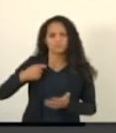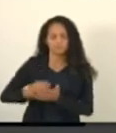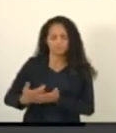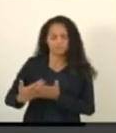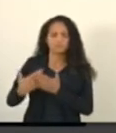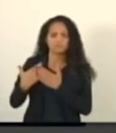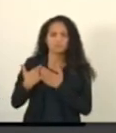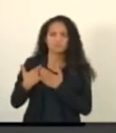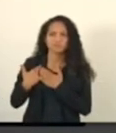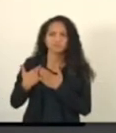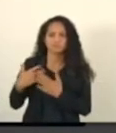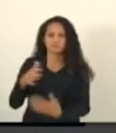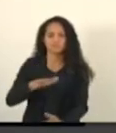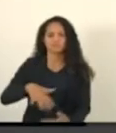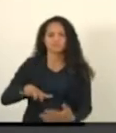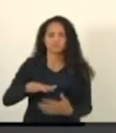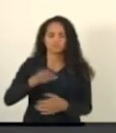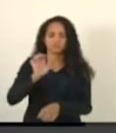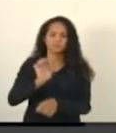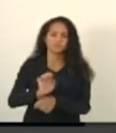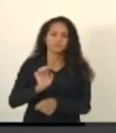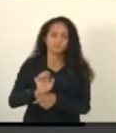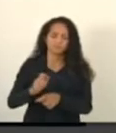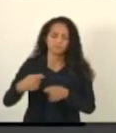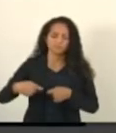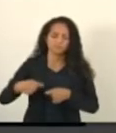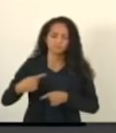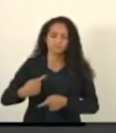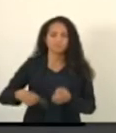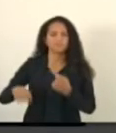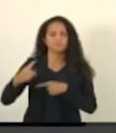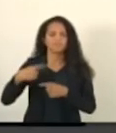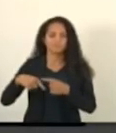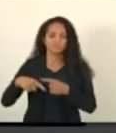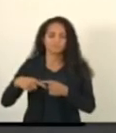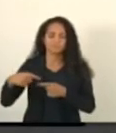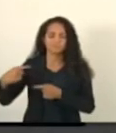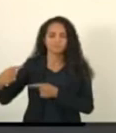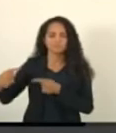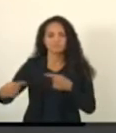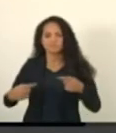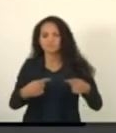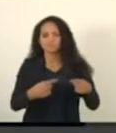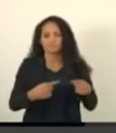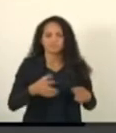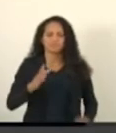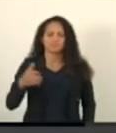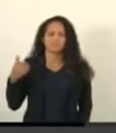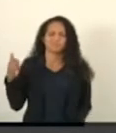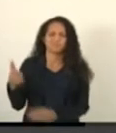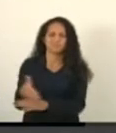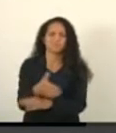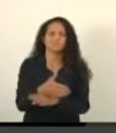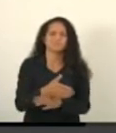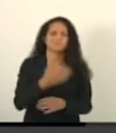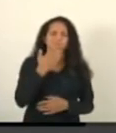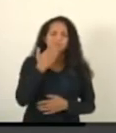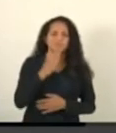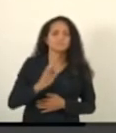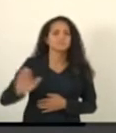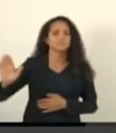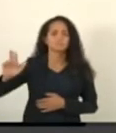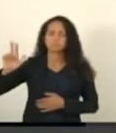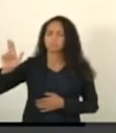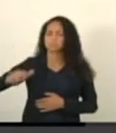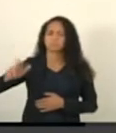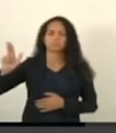no interior do nosso estado, aonde dezenas de políticos que lá por lá passaram, prometeram e